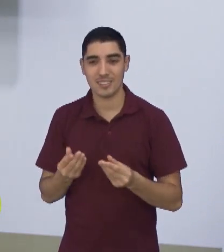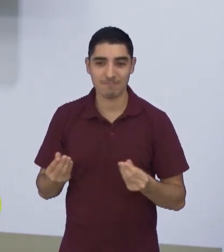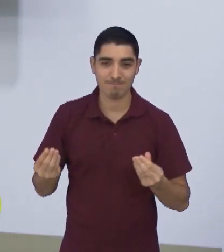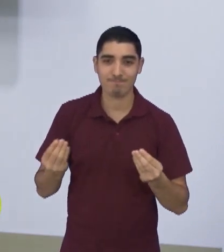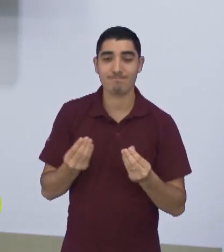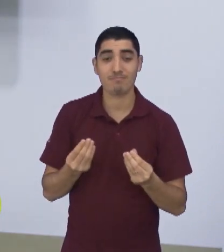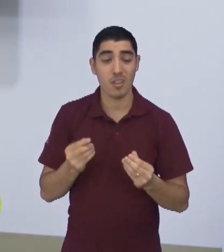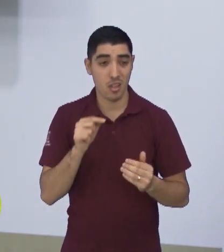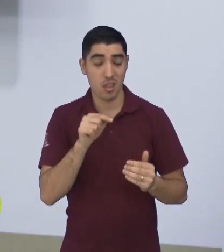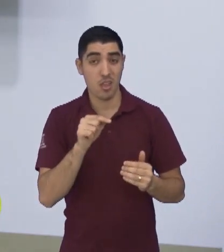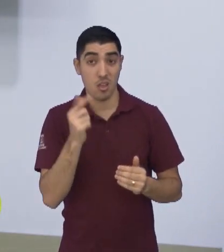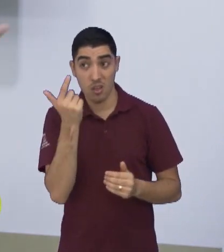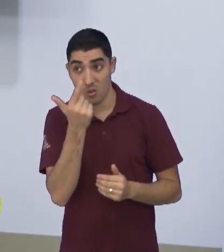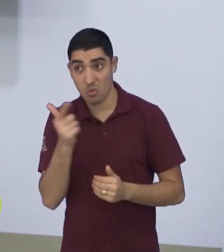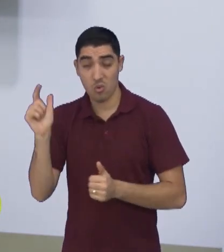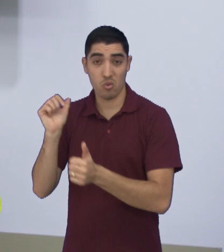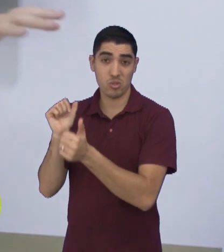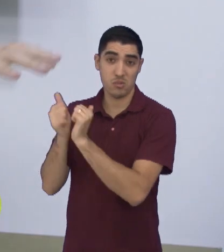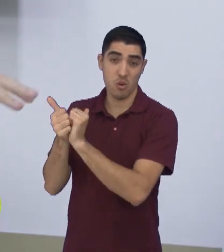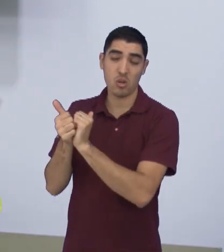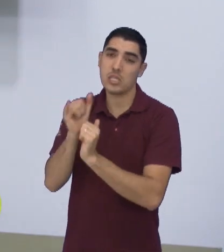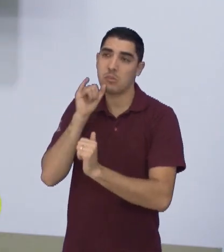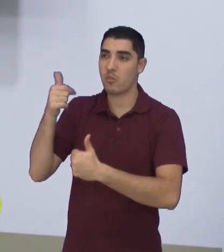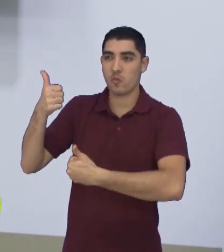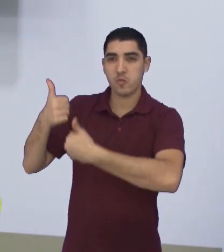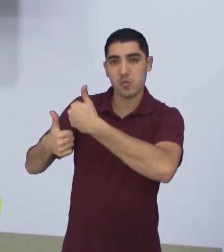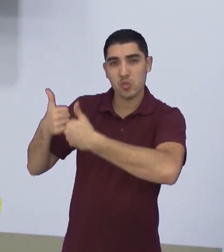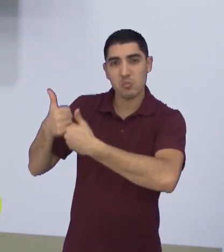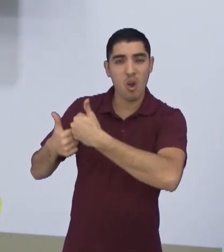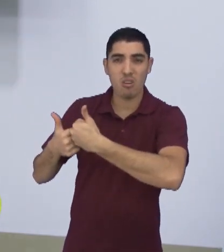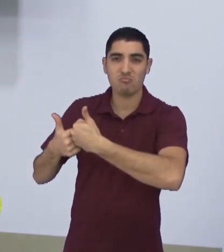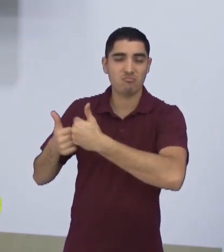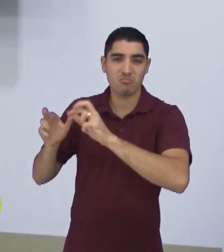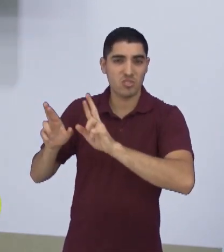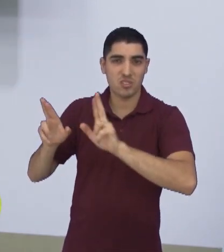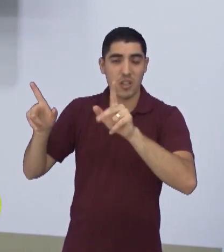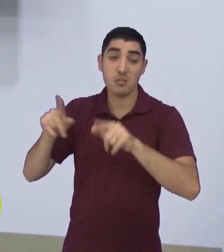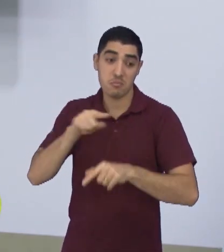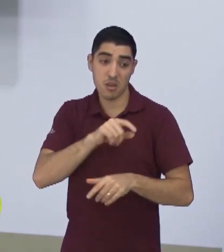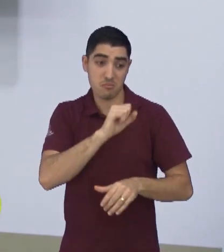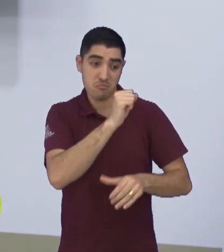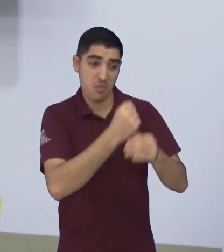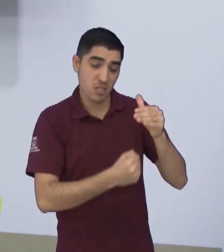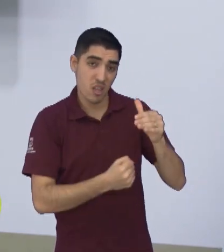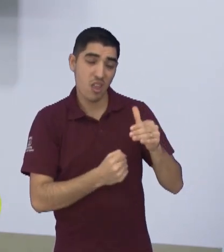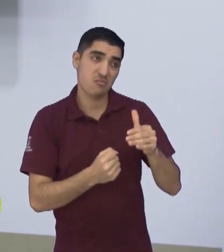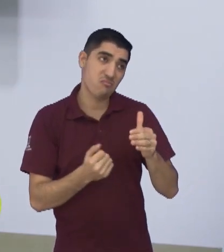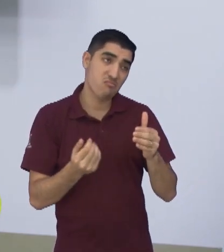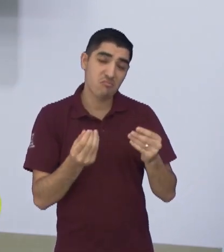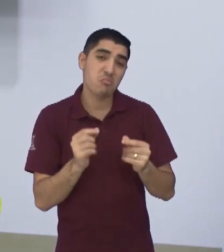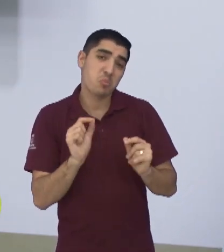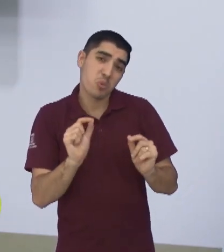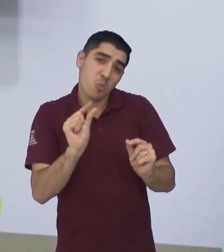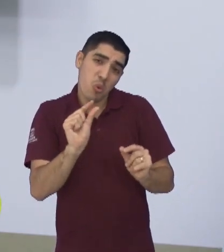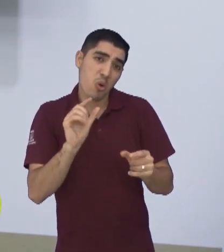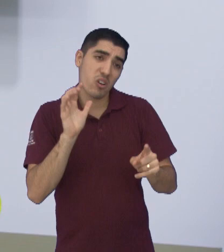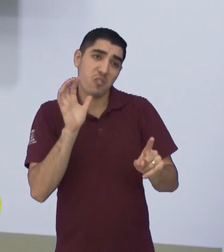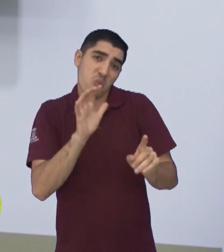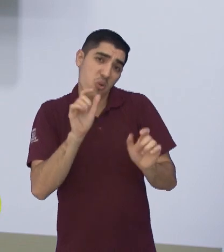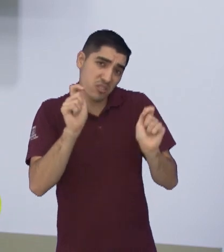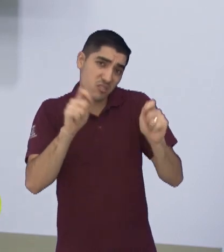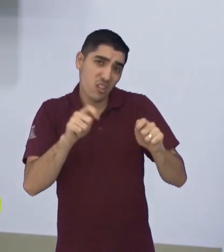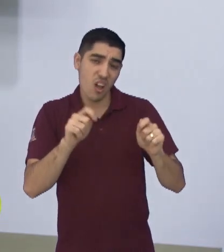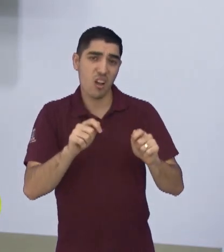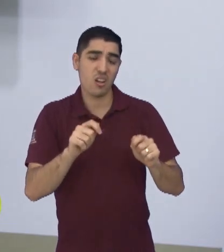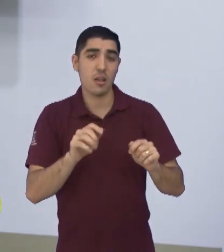talvez num esporte mais do que no outro, acho que no futebol nem tanto, mas o basquete talvez influencie um pouco mais. Mas o São José tem que esquecer o que foi,